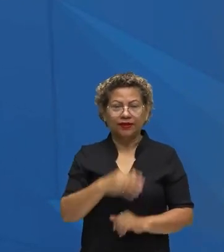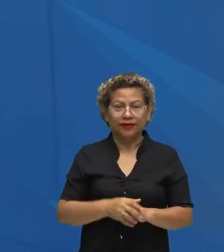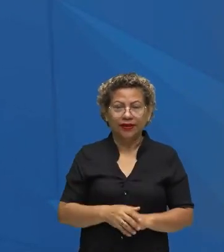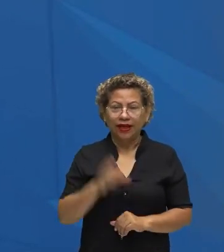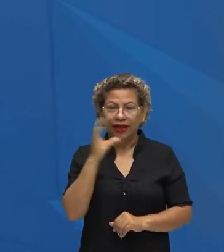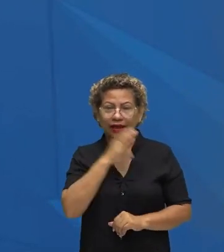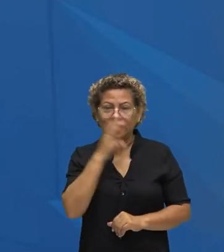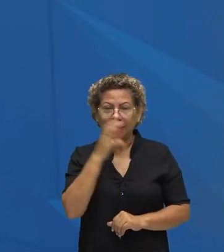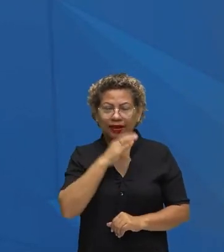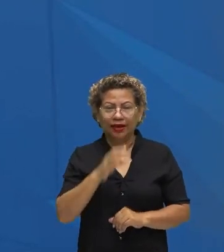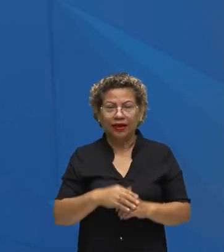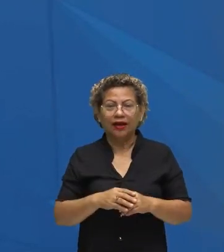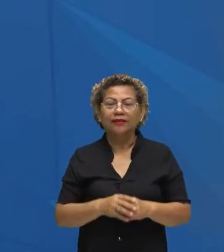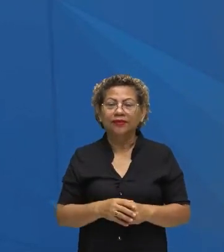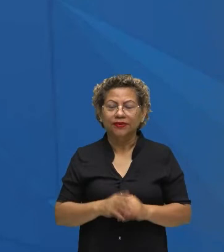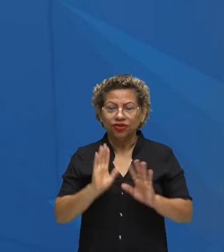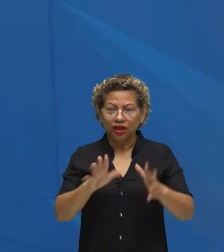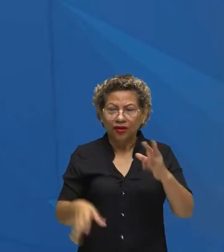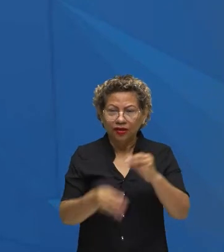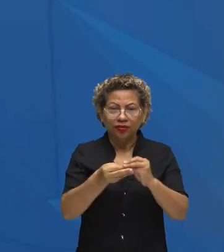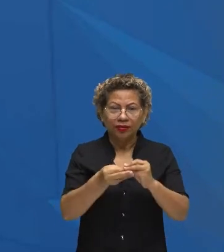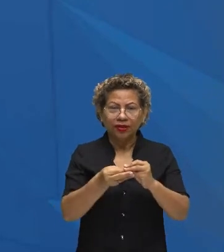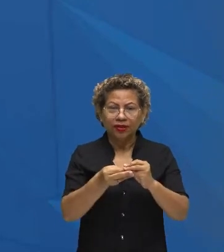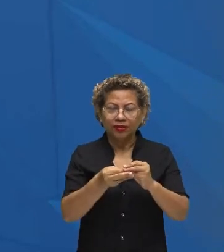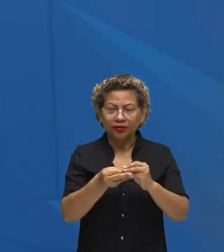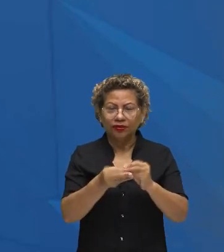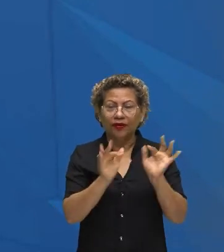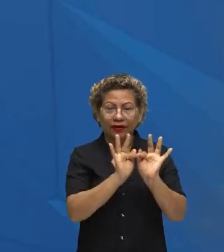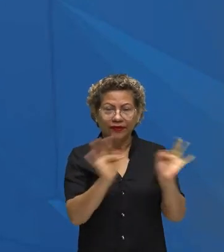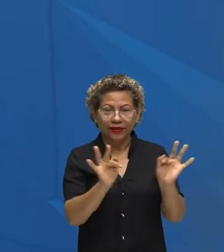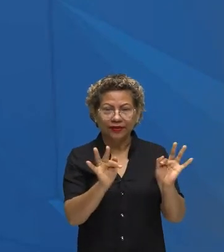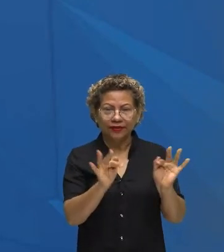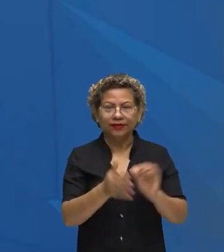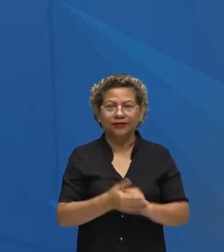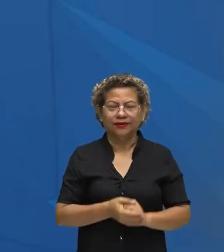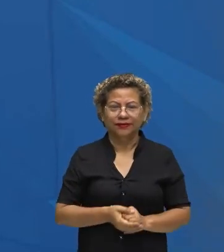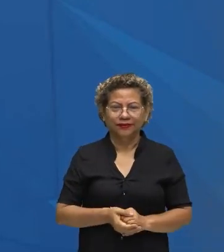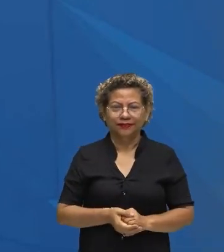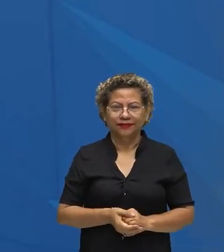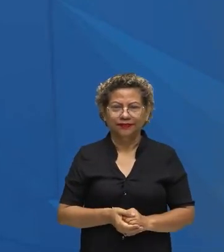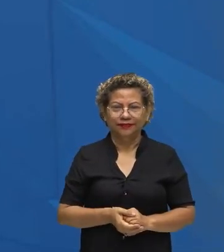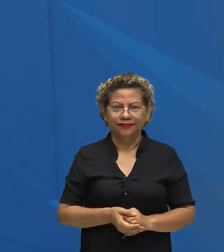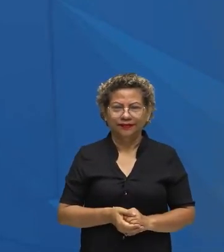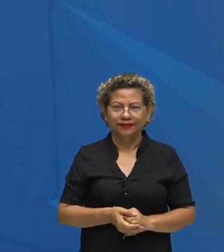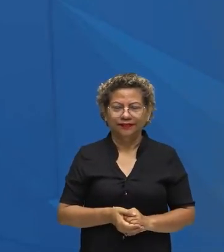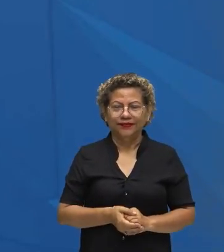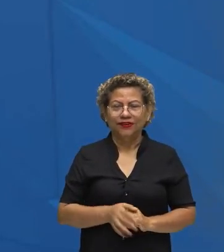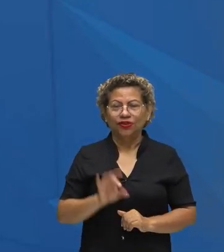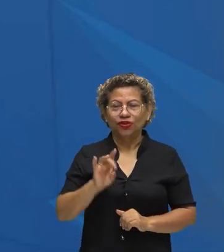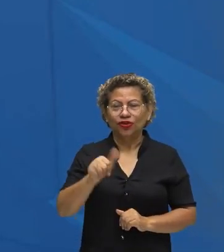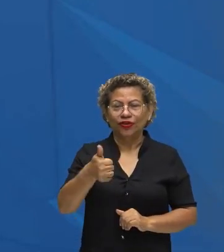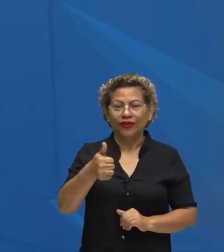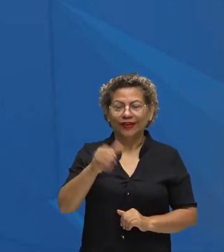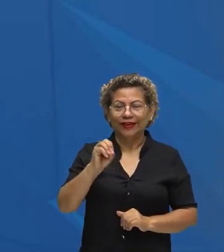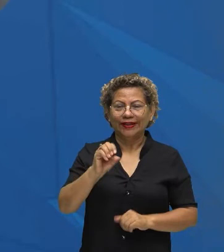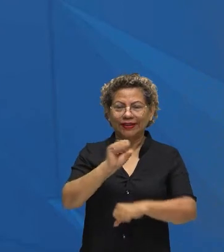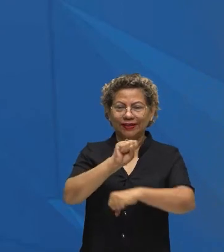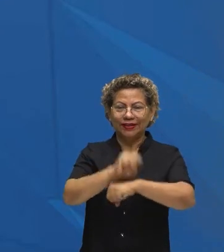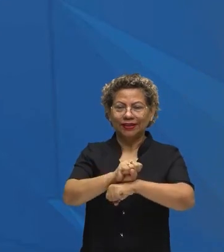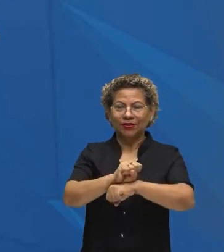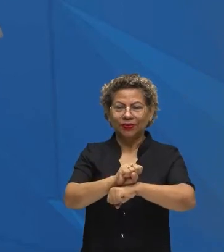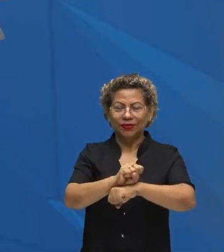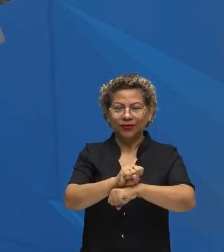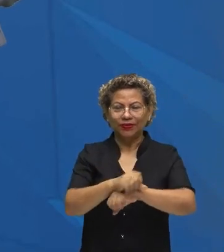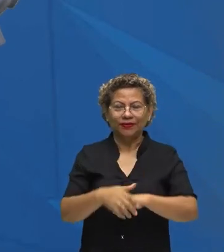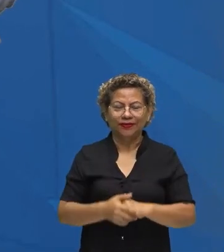preenchendo rapidinho. Acabou o tempo, porque é bem rapidinho. A equipe aqui colocou só 10 segundos para você preencher, né? Então,